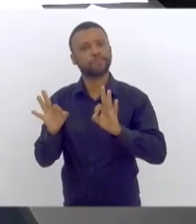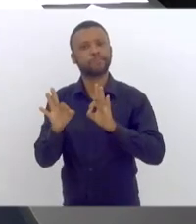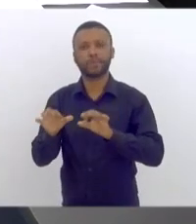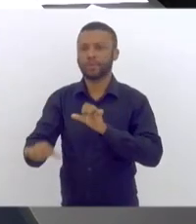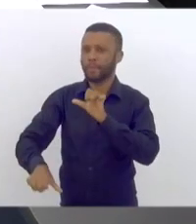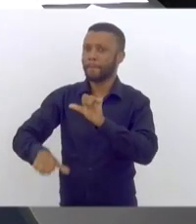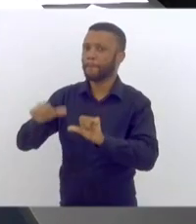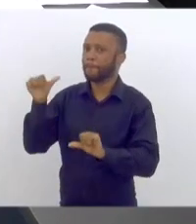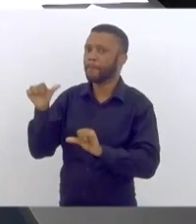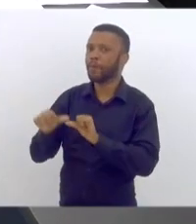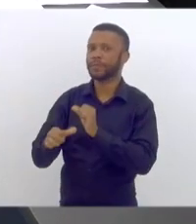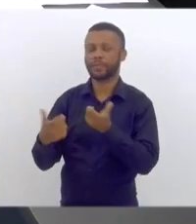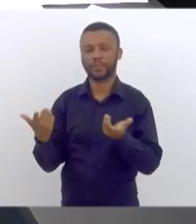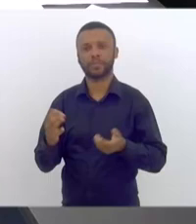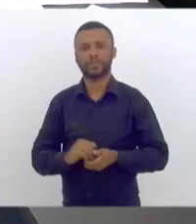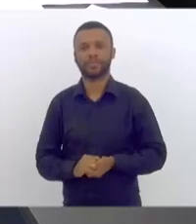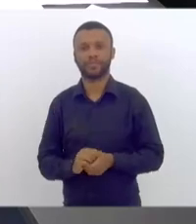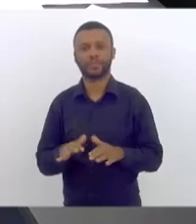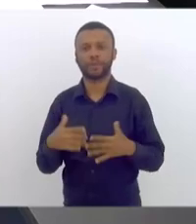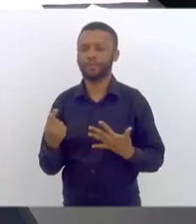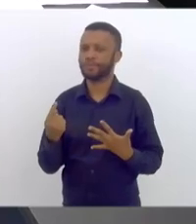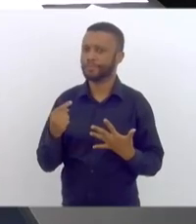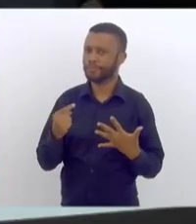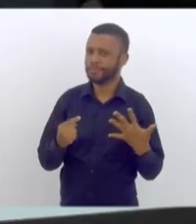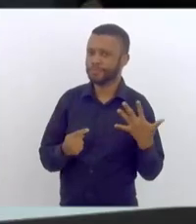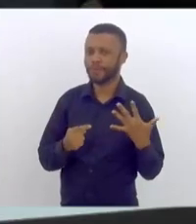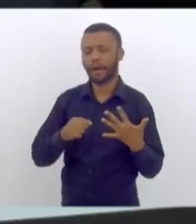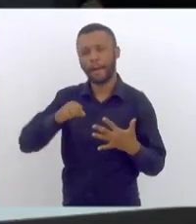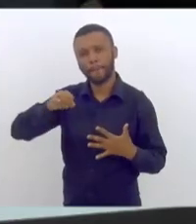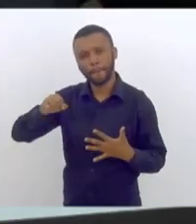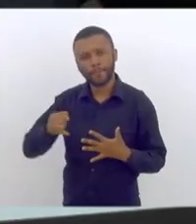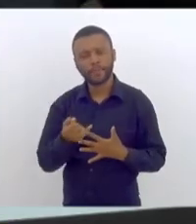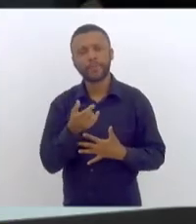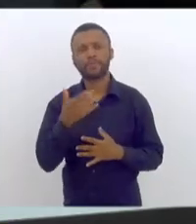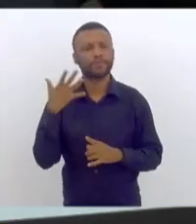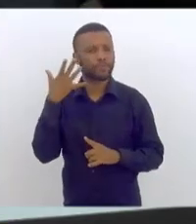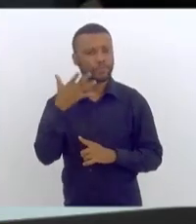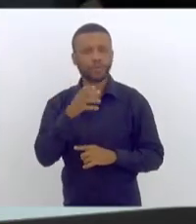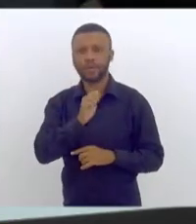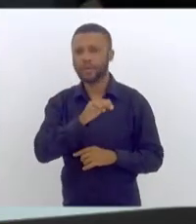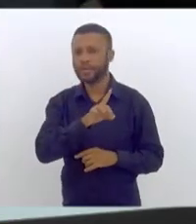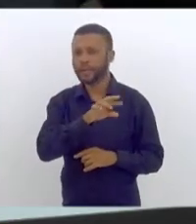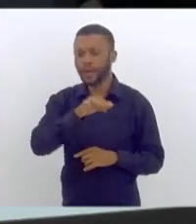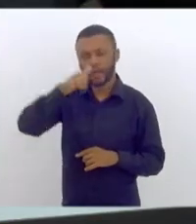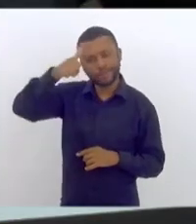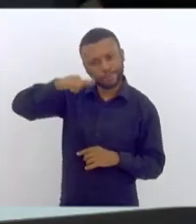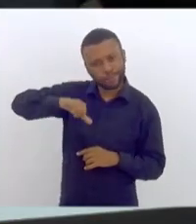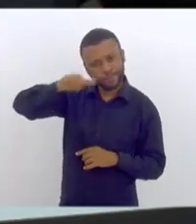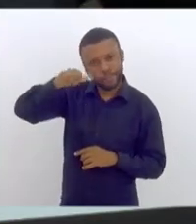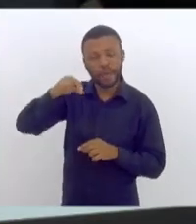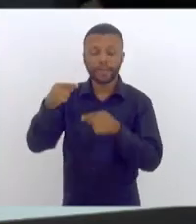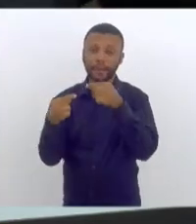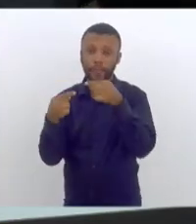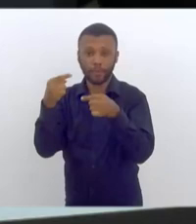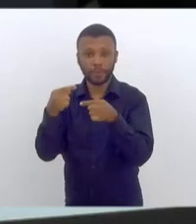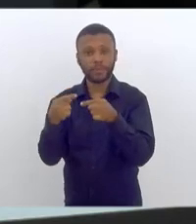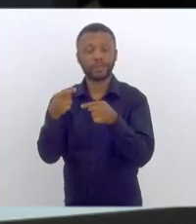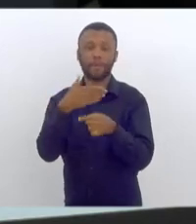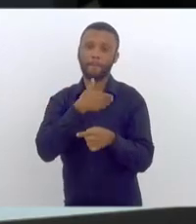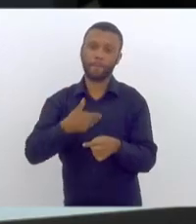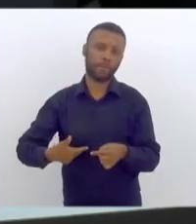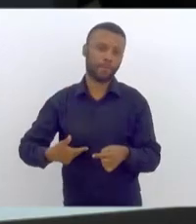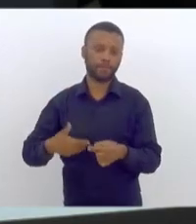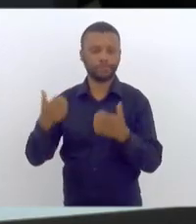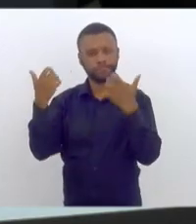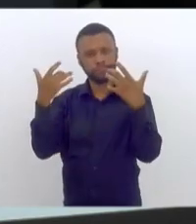então e aí também pegando gancho do Dr André a questão da métrica da política pública realizada em si é